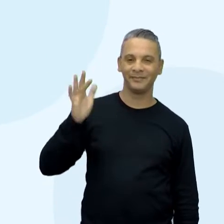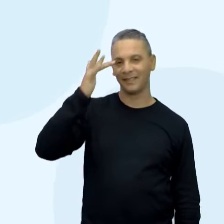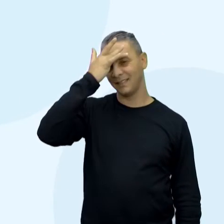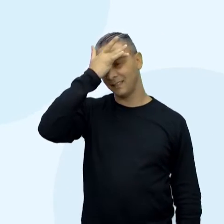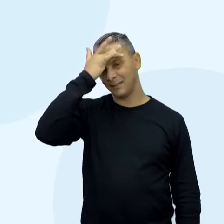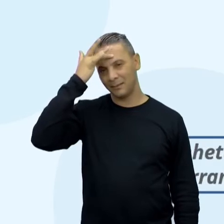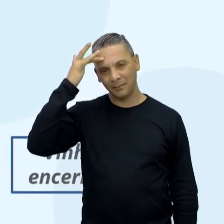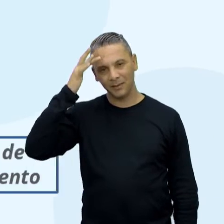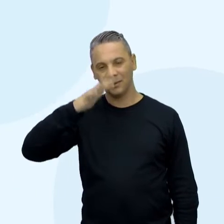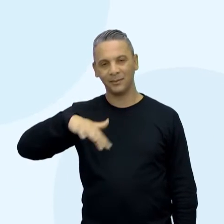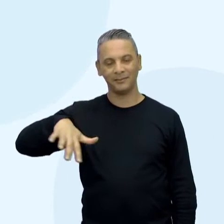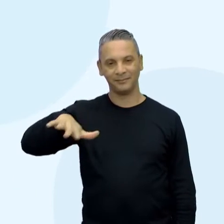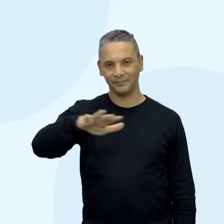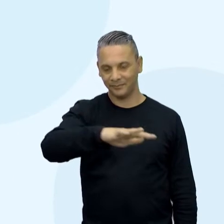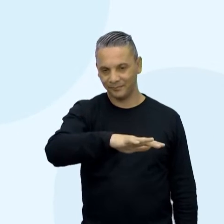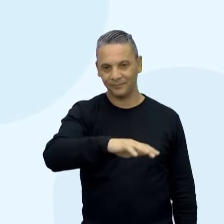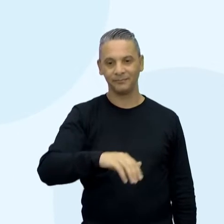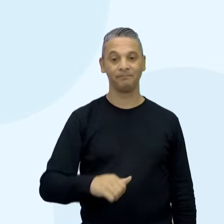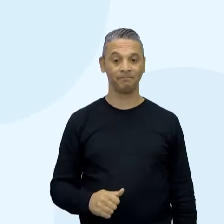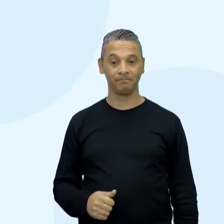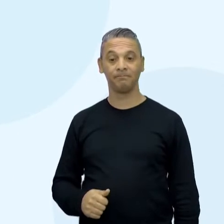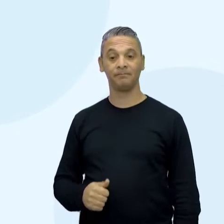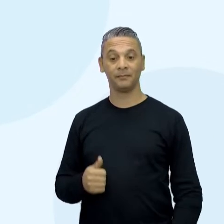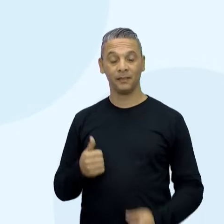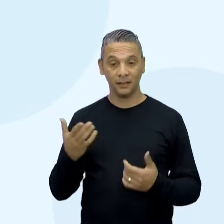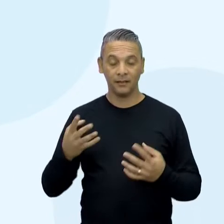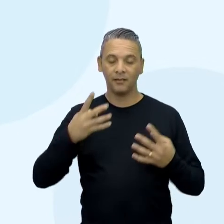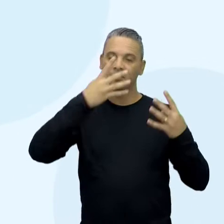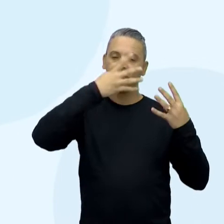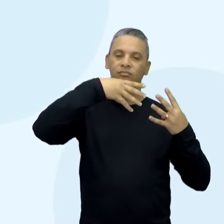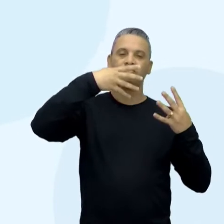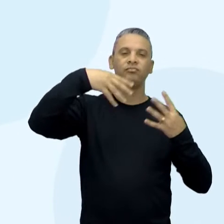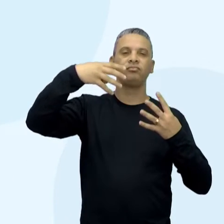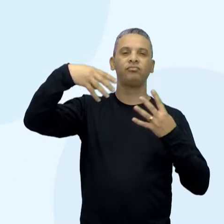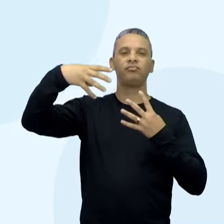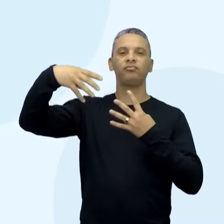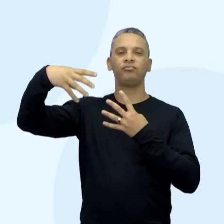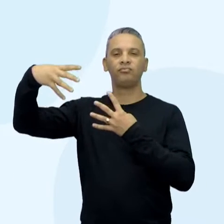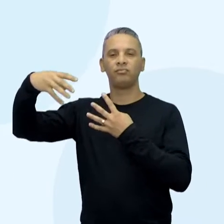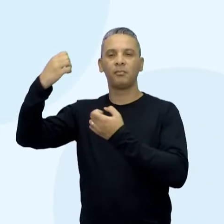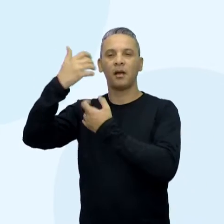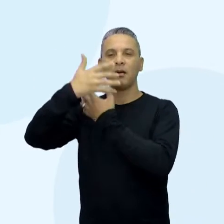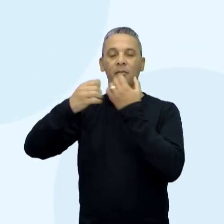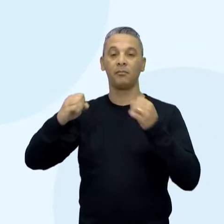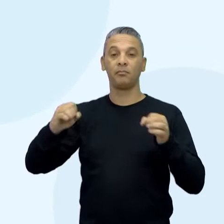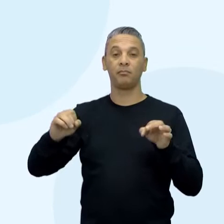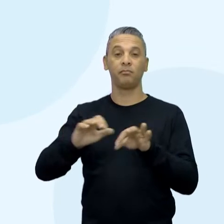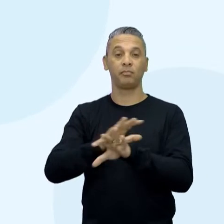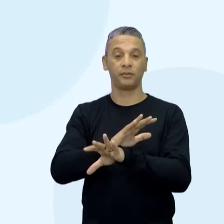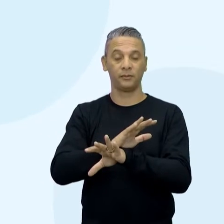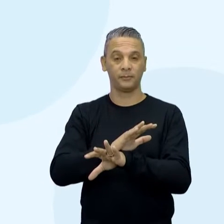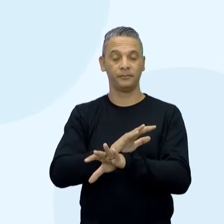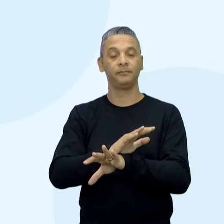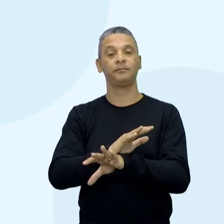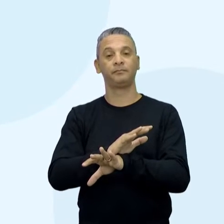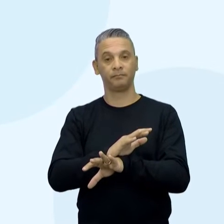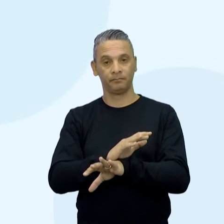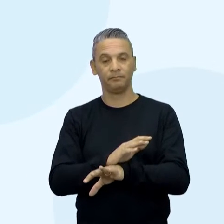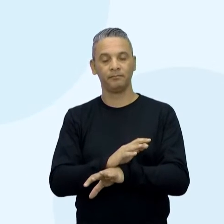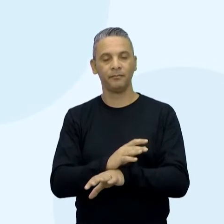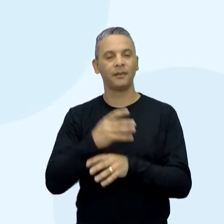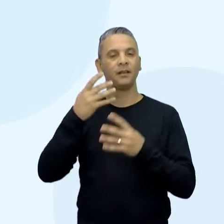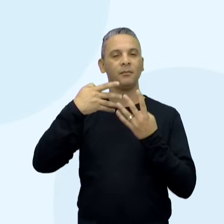sua saudação final, e depois disso você vai ter aí uma vinheta de encerramento, que é